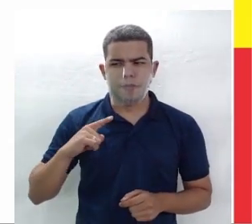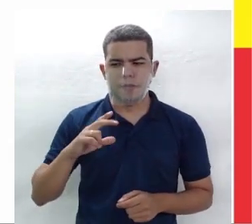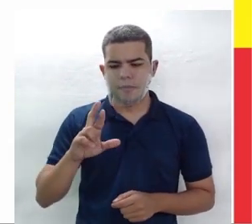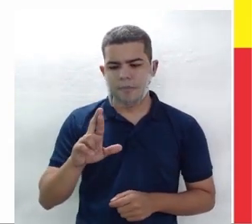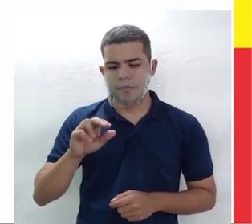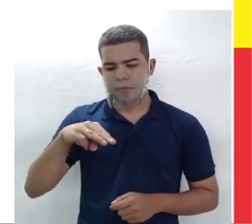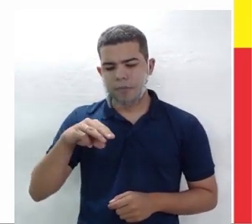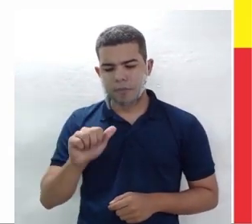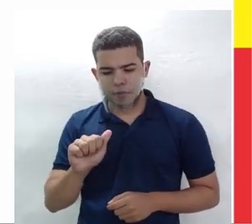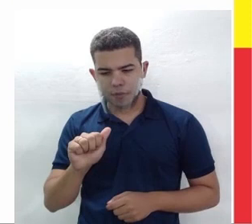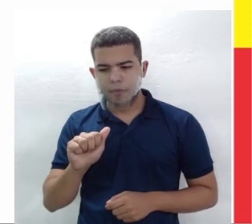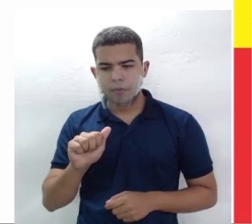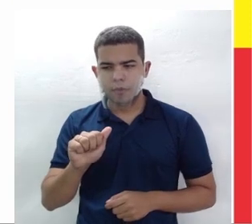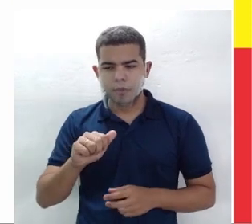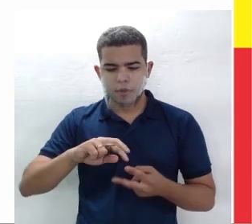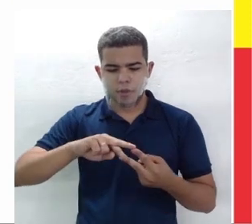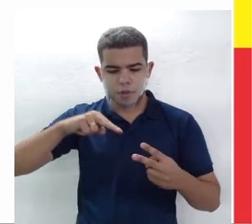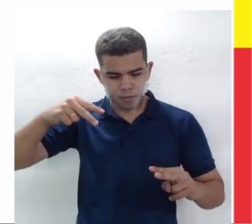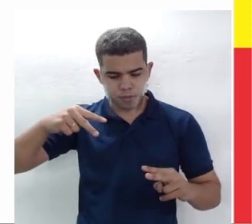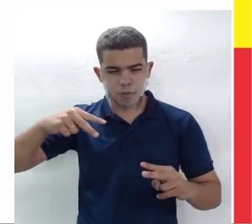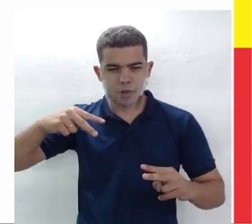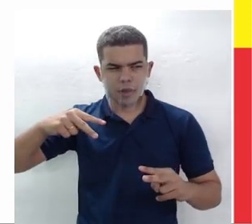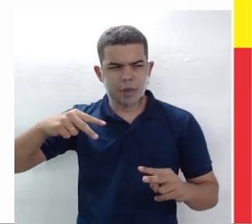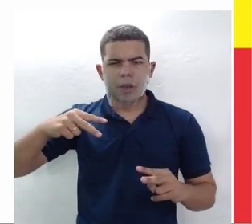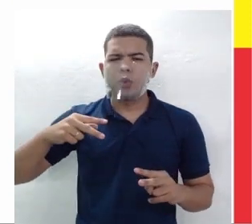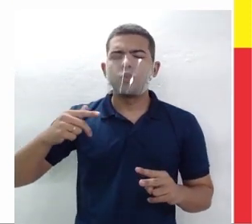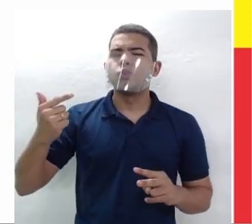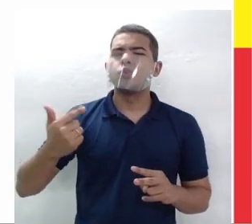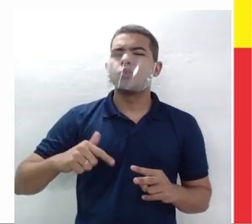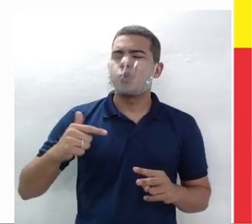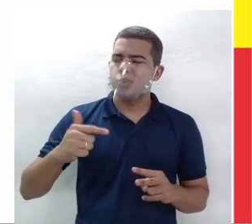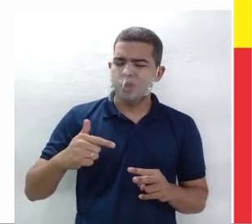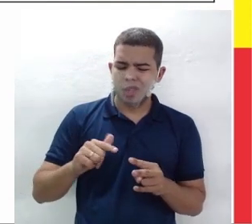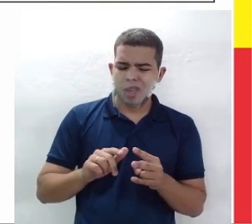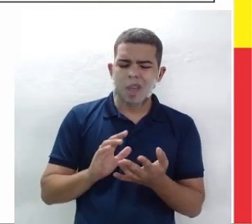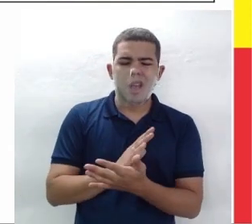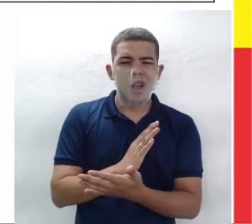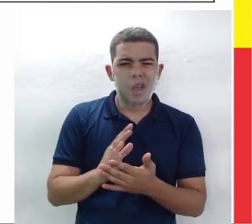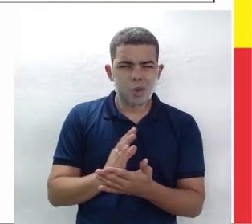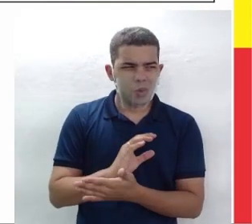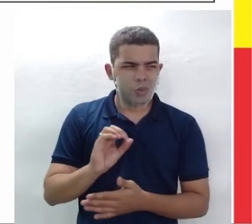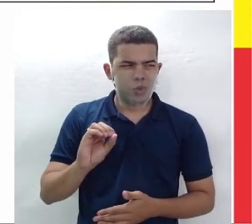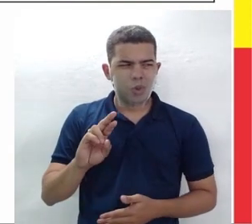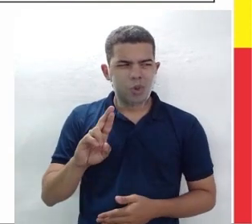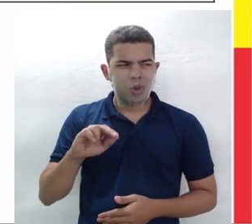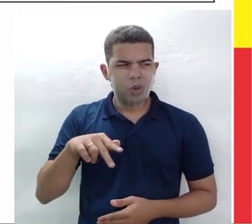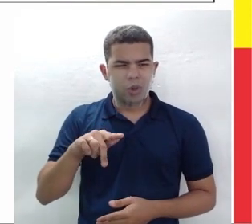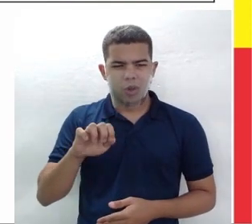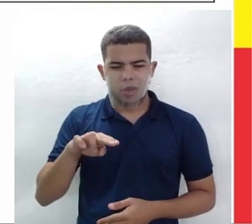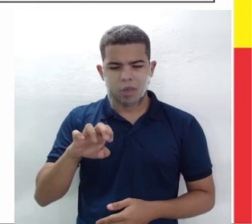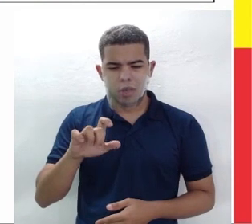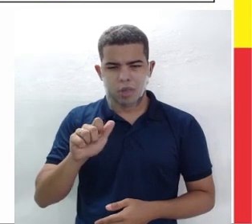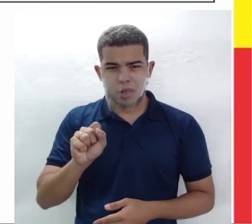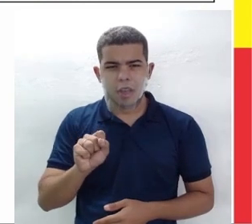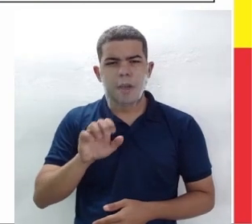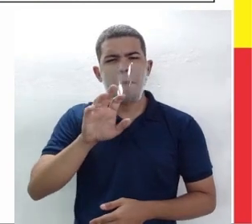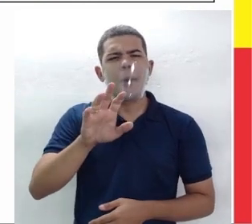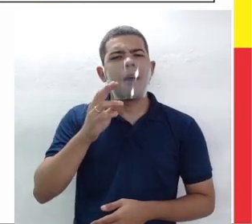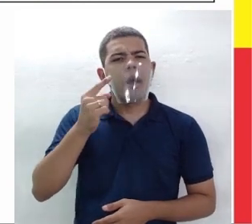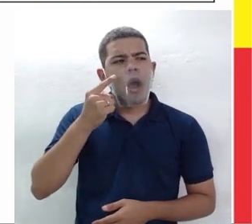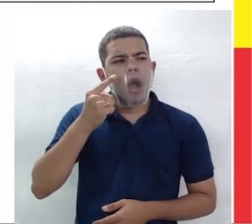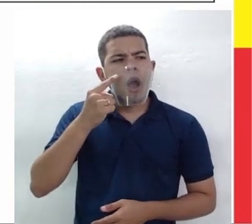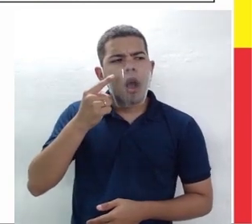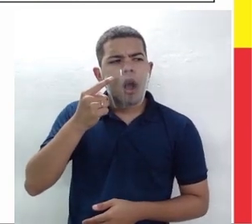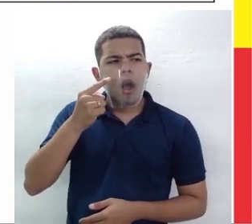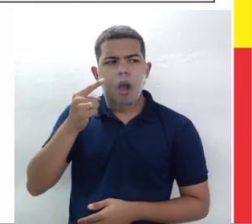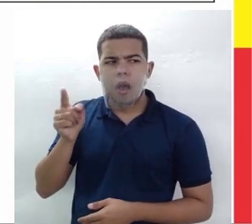e o seu DNA que ela tem, que é desprovido de algumas organelas. Mas observa só a